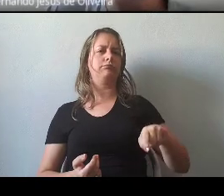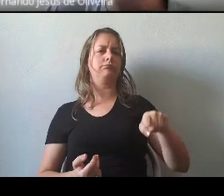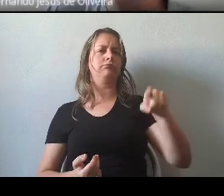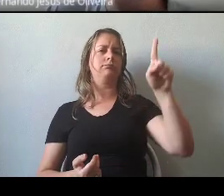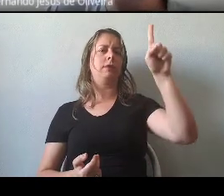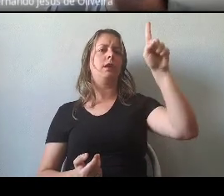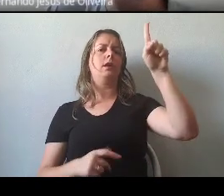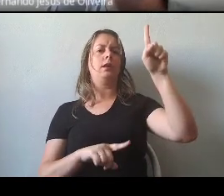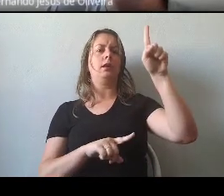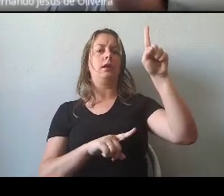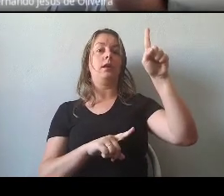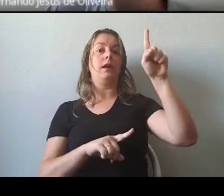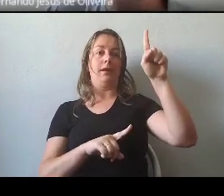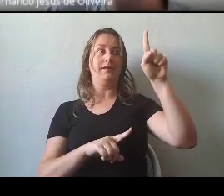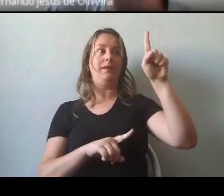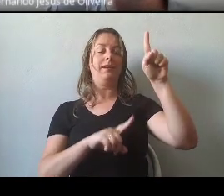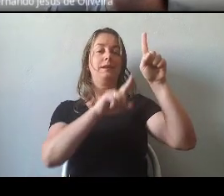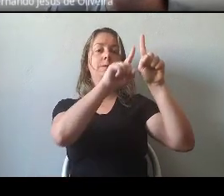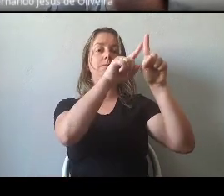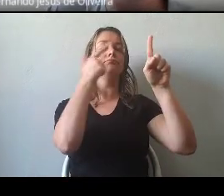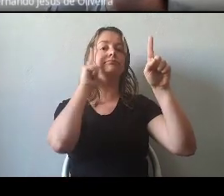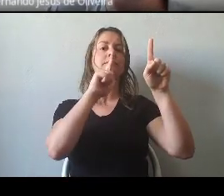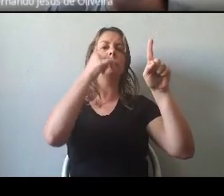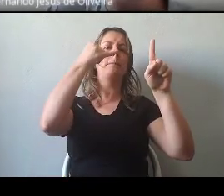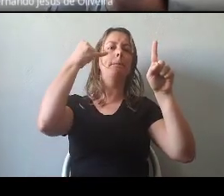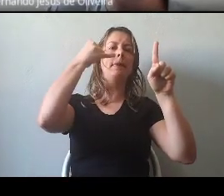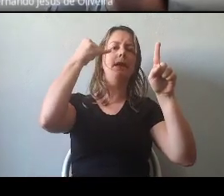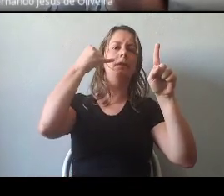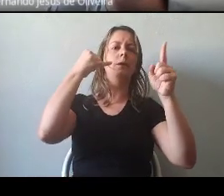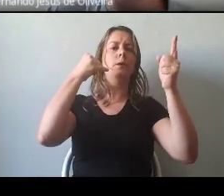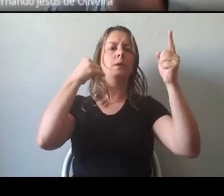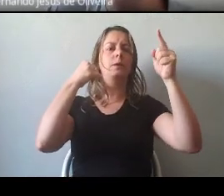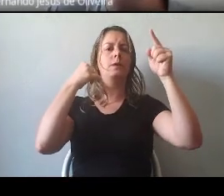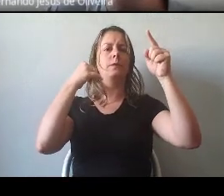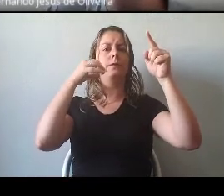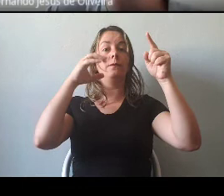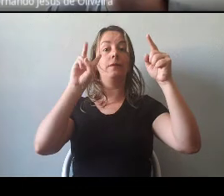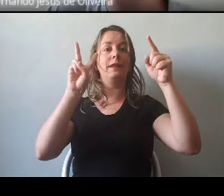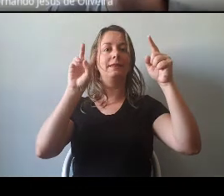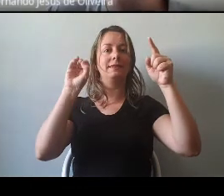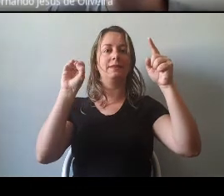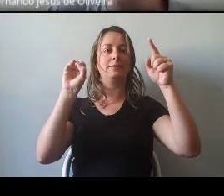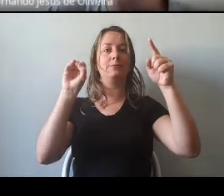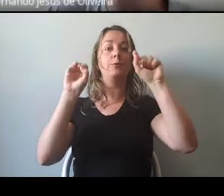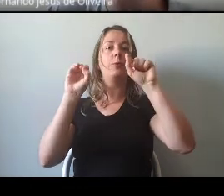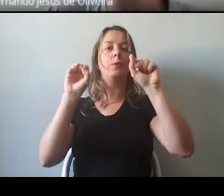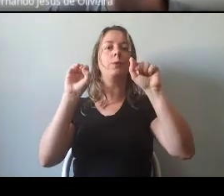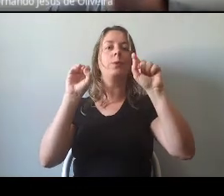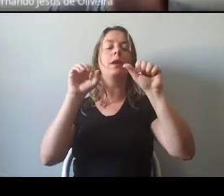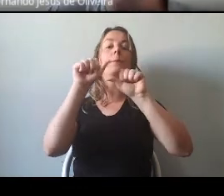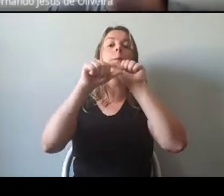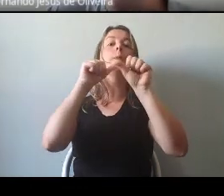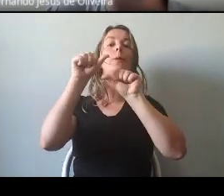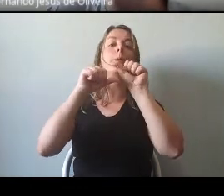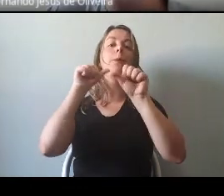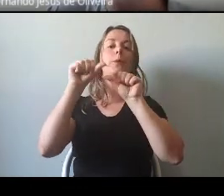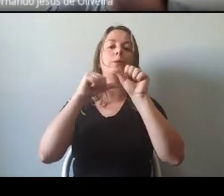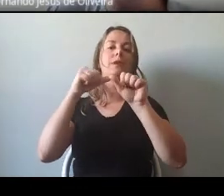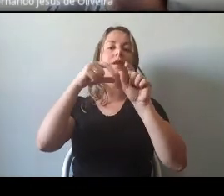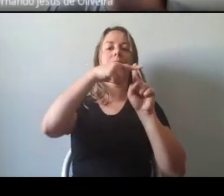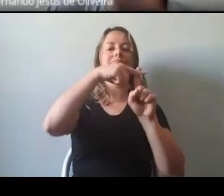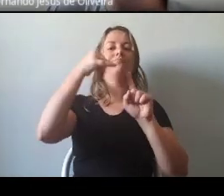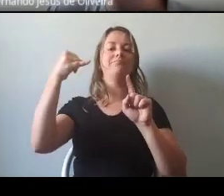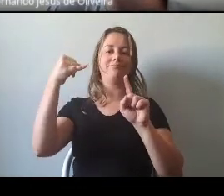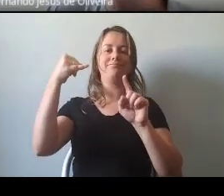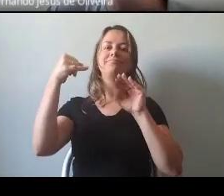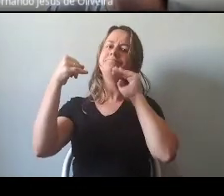velocidade V0, na hora que ele chega na mesma altura, ele vai estar com menos V0, o mesmo valor, porém com o sinal trocado. Por